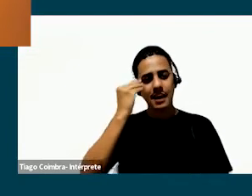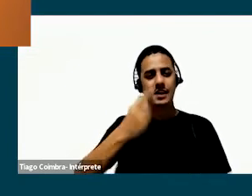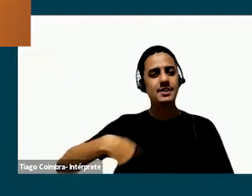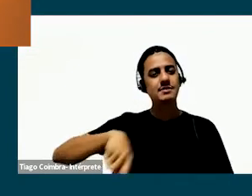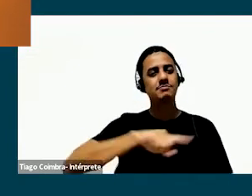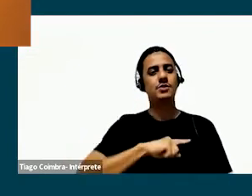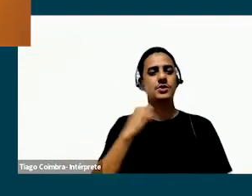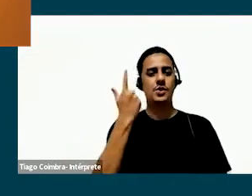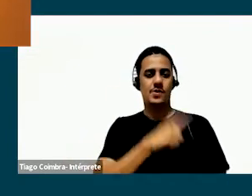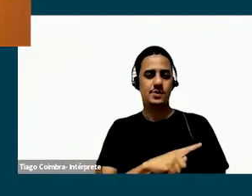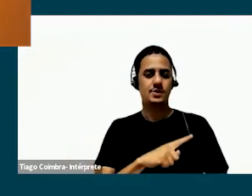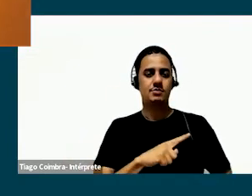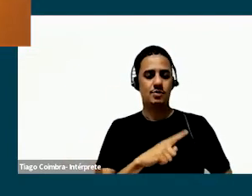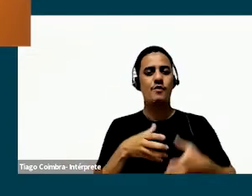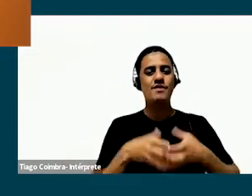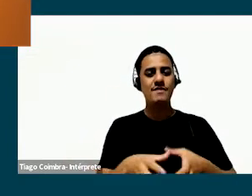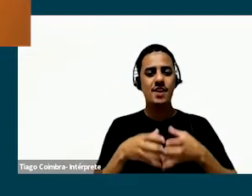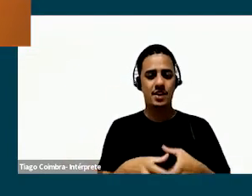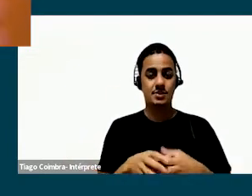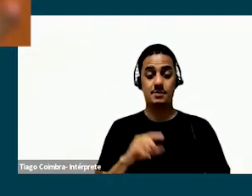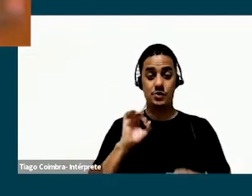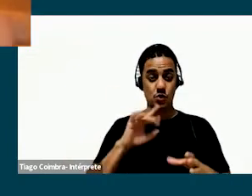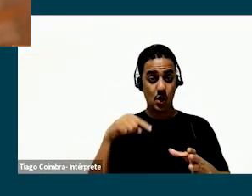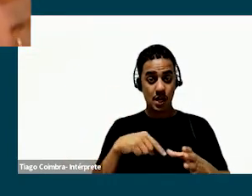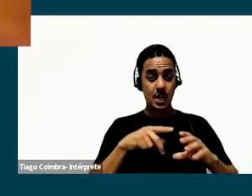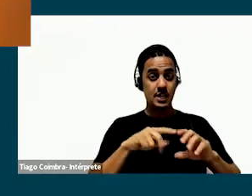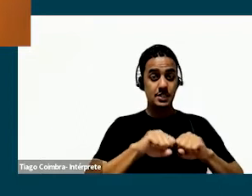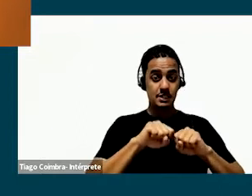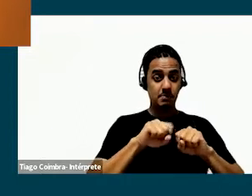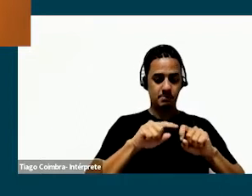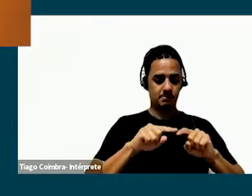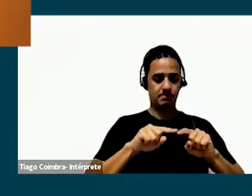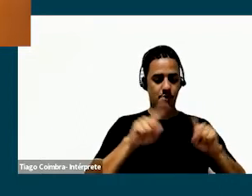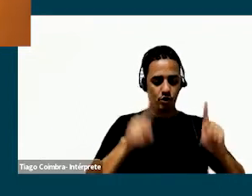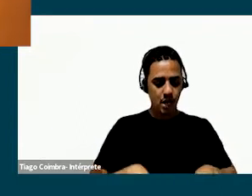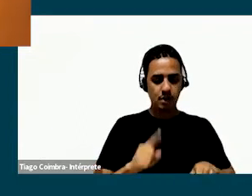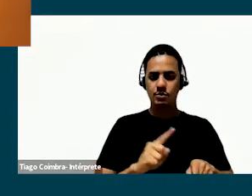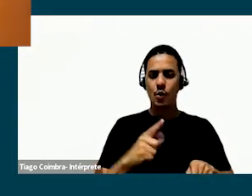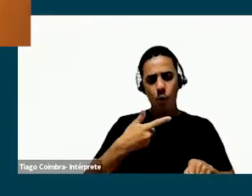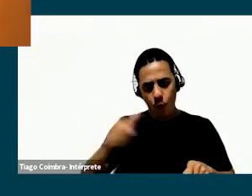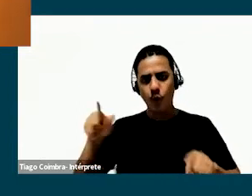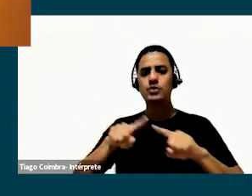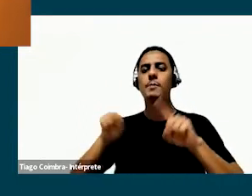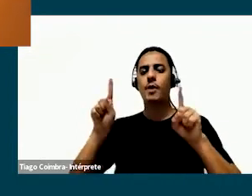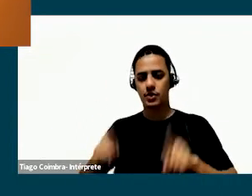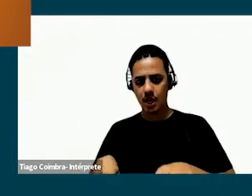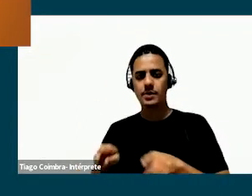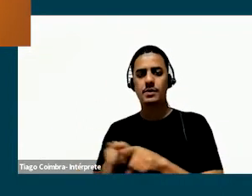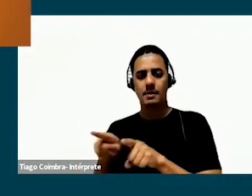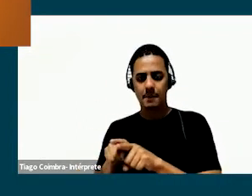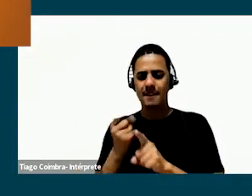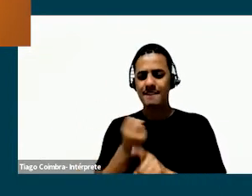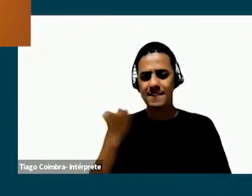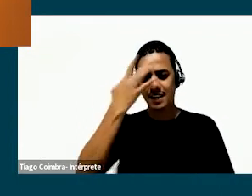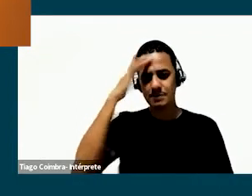vivência que a gente teve. E no dia a dia, não só nesse projeto, os projetos que vieram subsequentes até hoje, né?